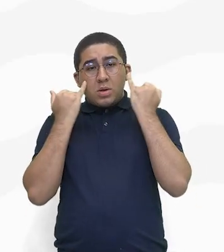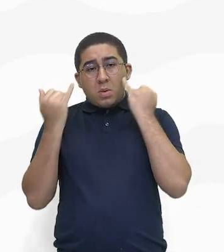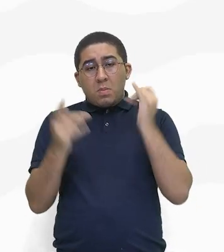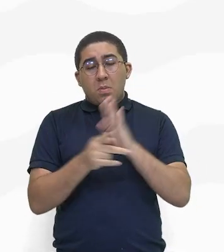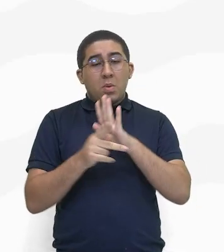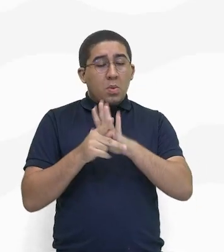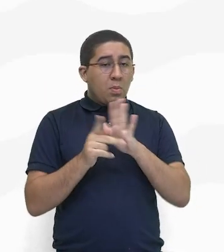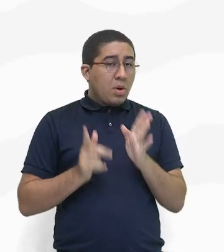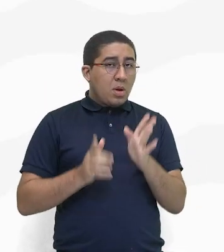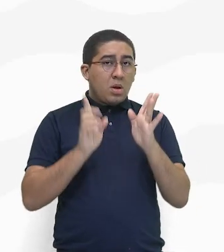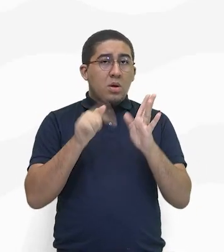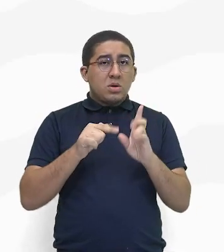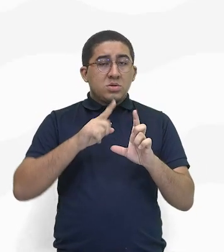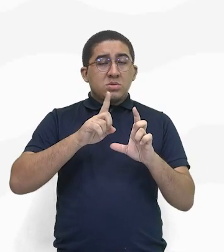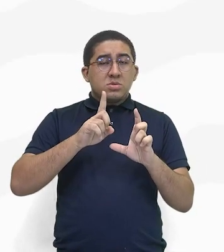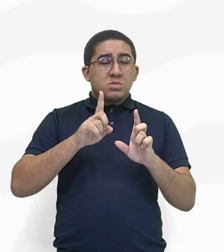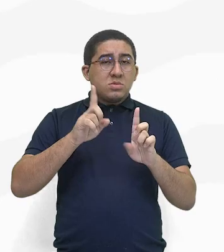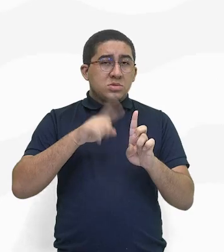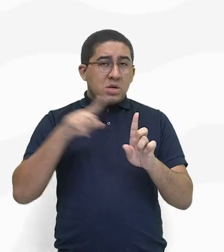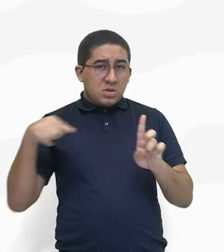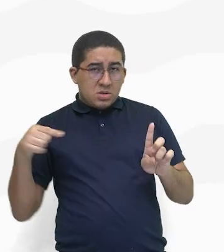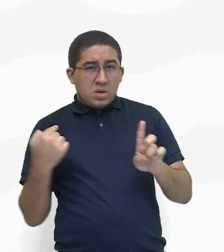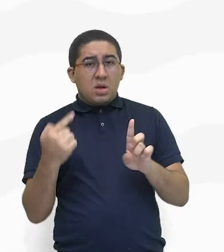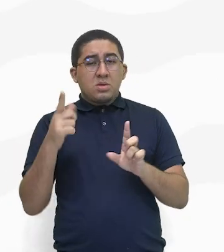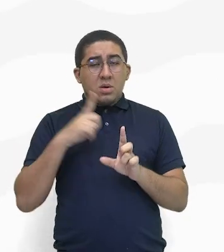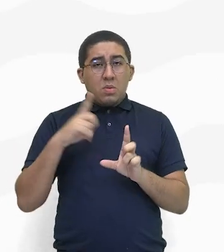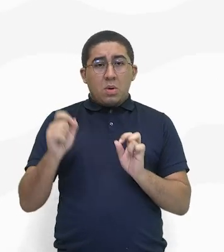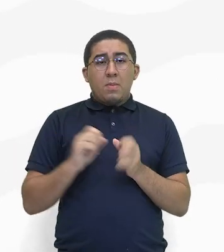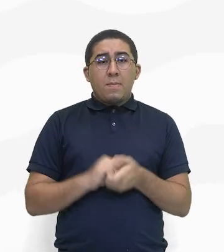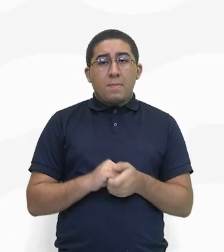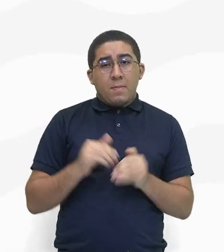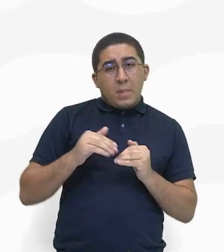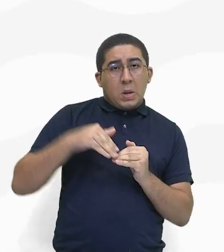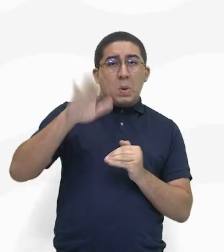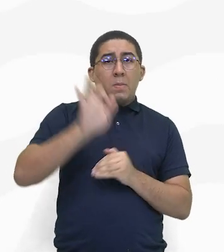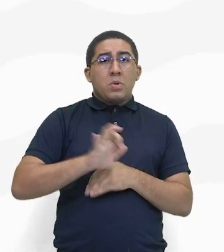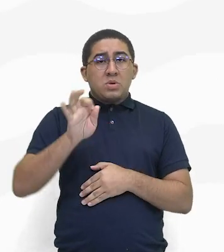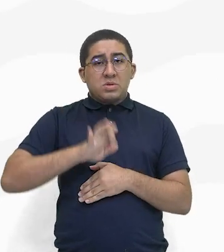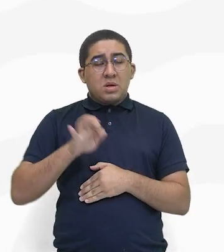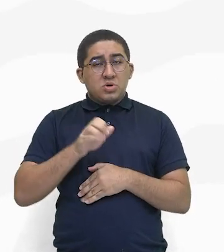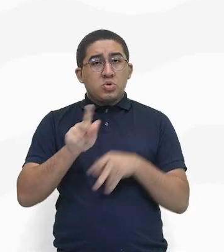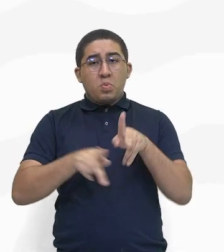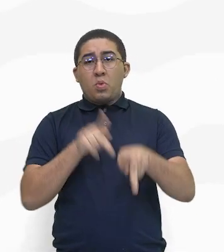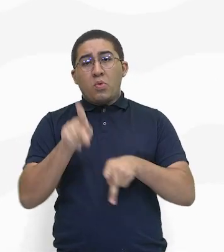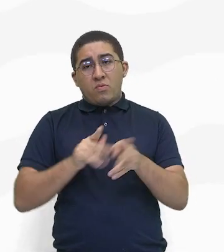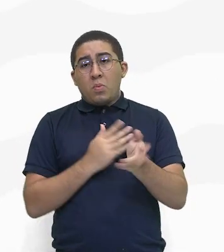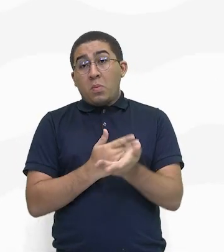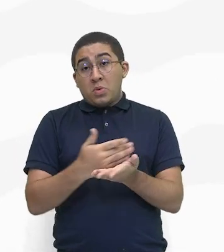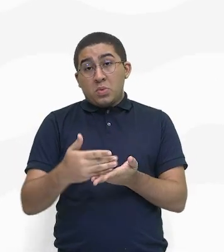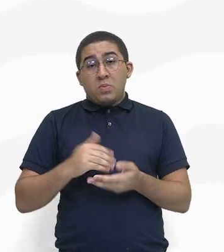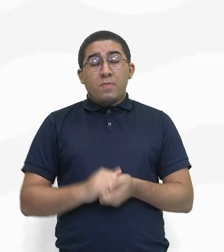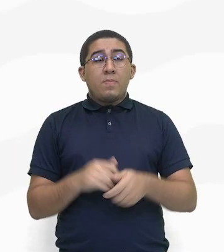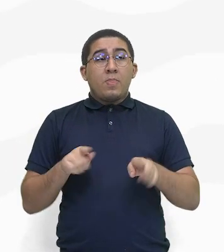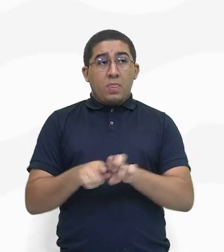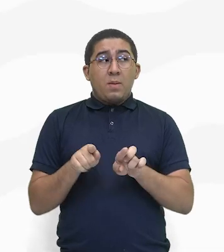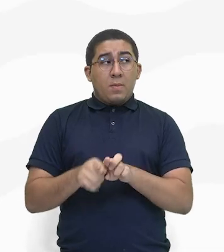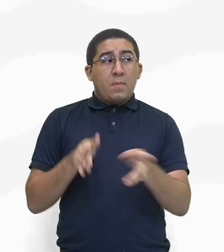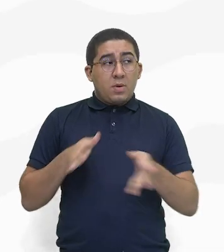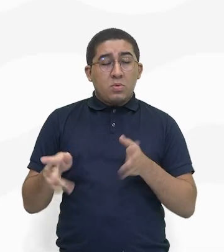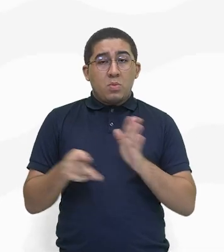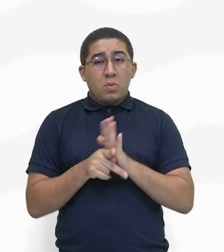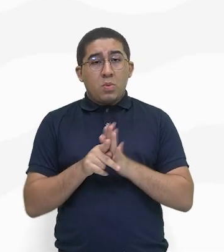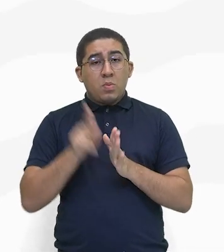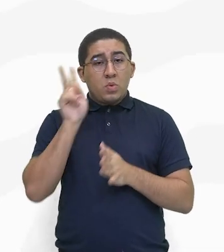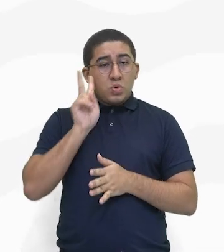elas passaram por um considerável aumento demográfico, olha só. Exatamente. Tanto é que ao longo da história do